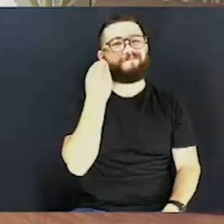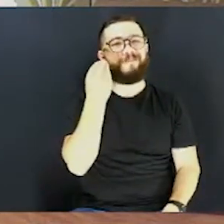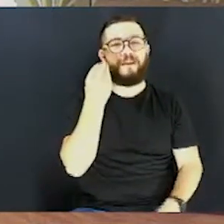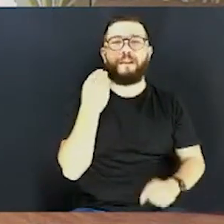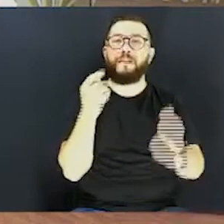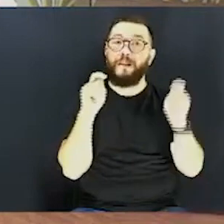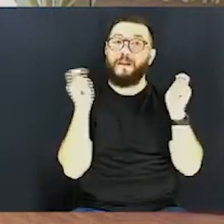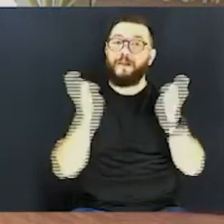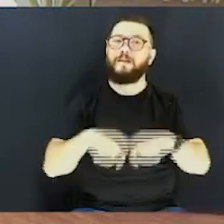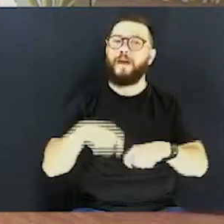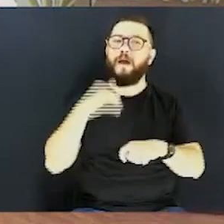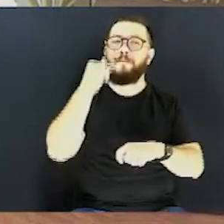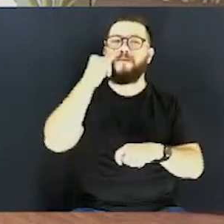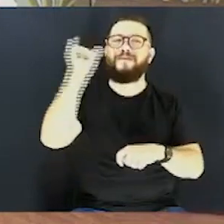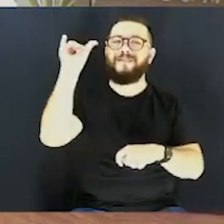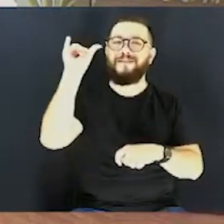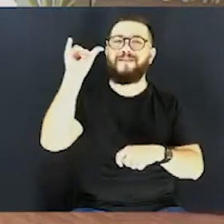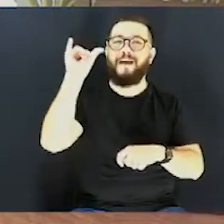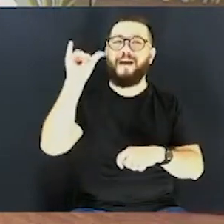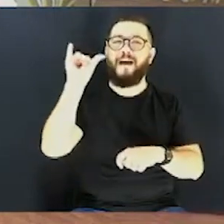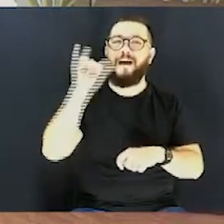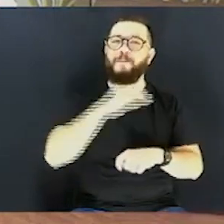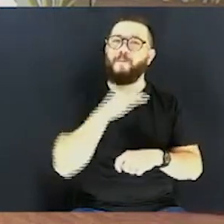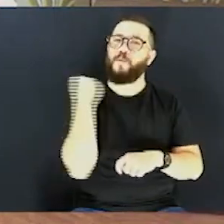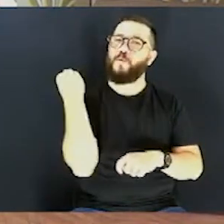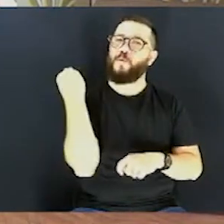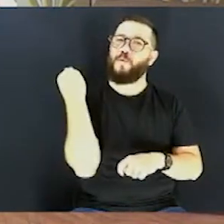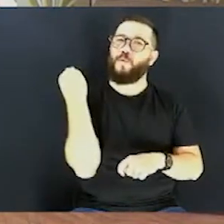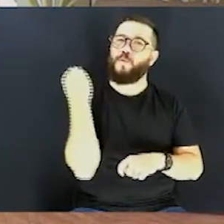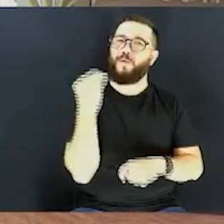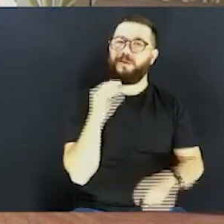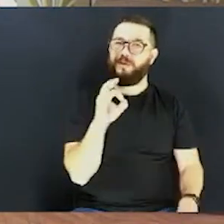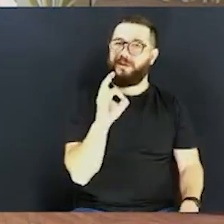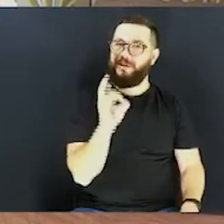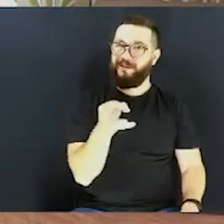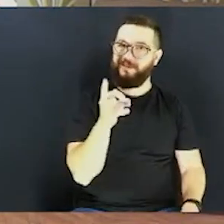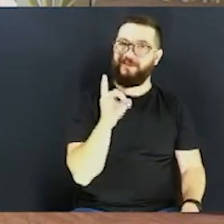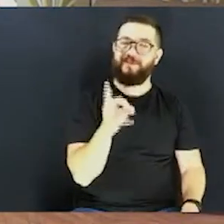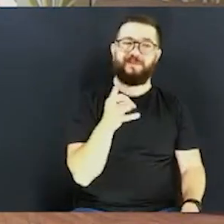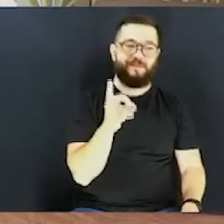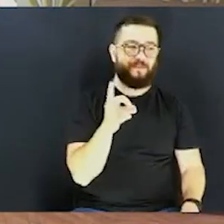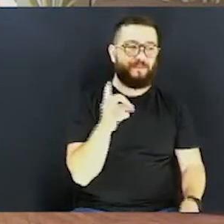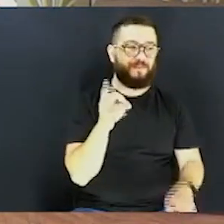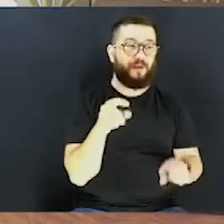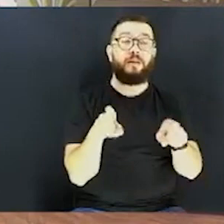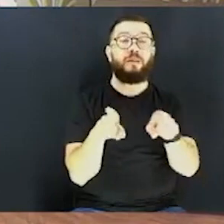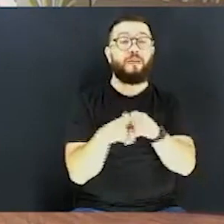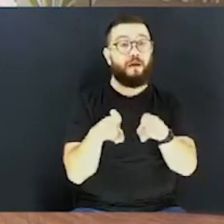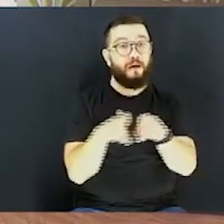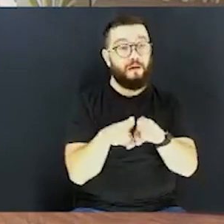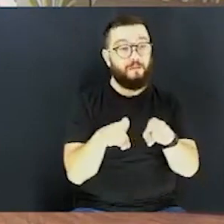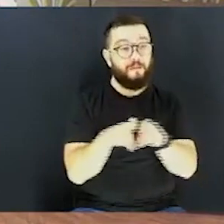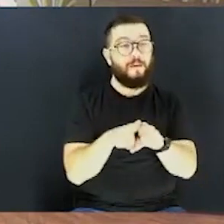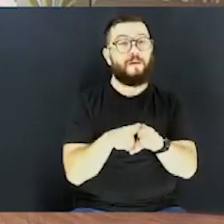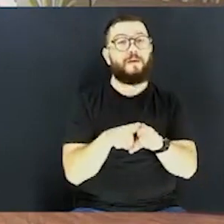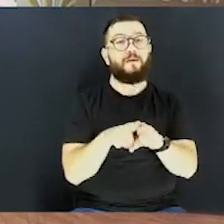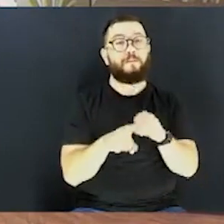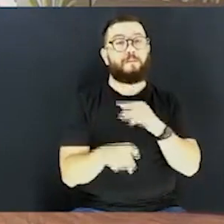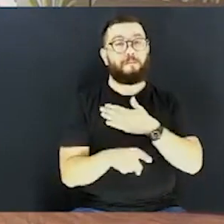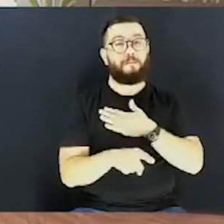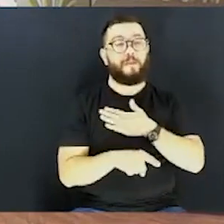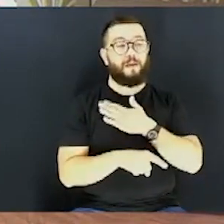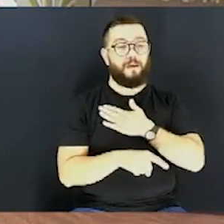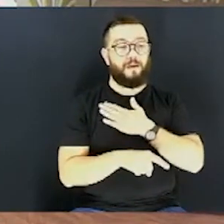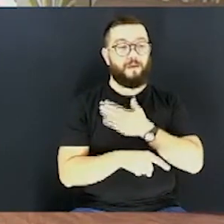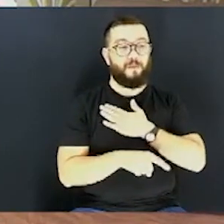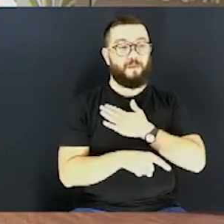essas mortes. É claro que, na medida do possível, e aqui eu faço, rendo minhas homenagens